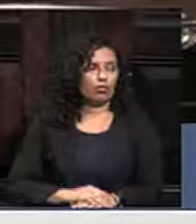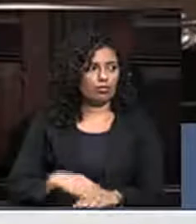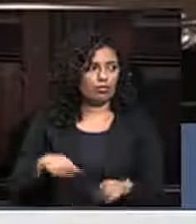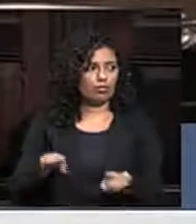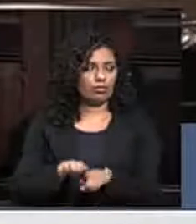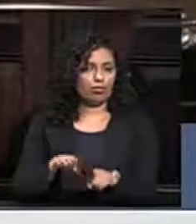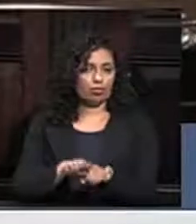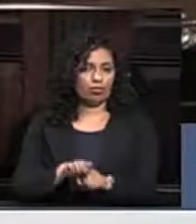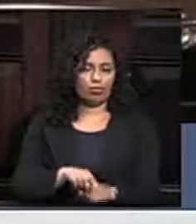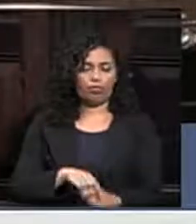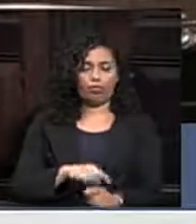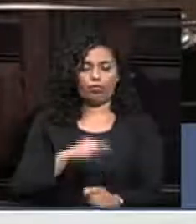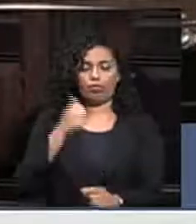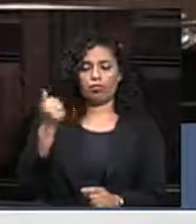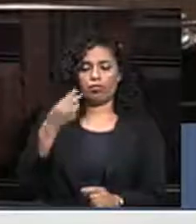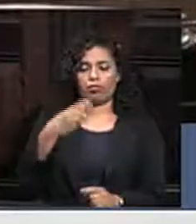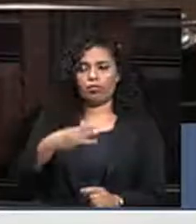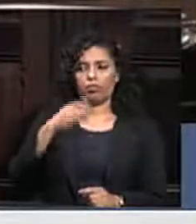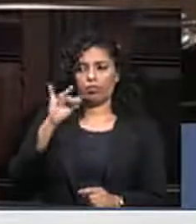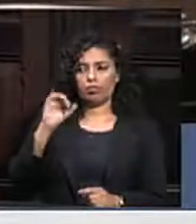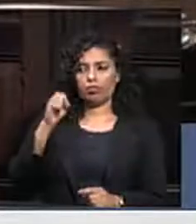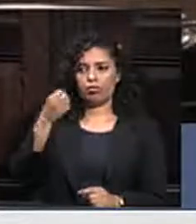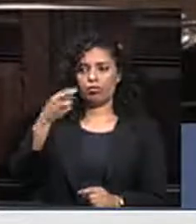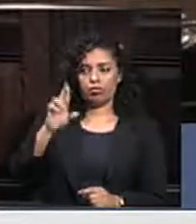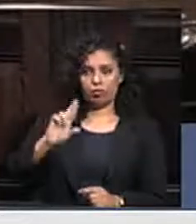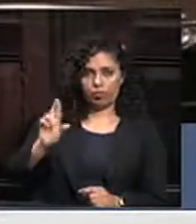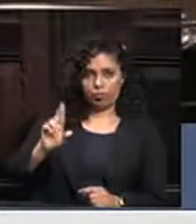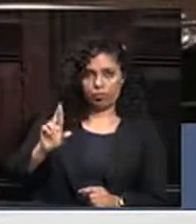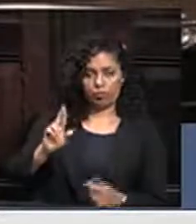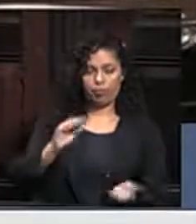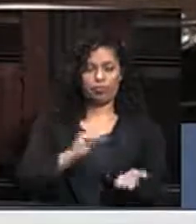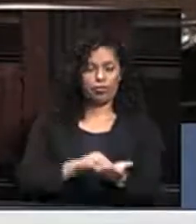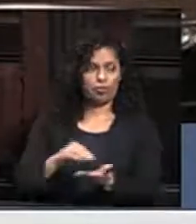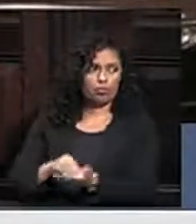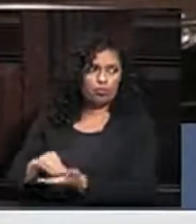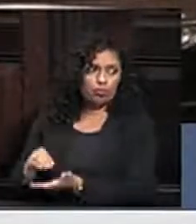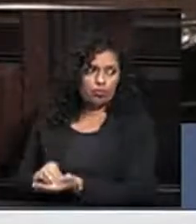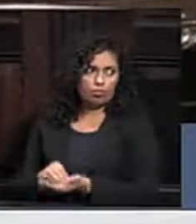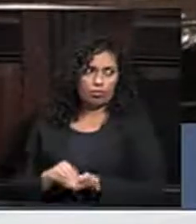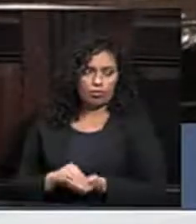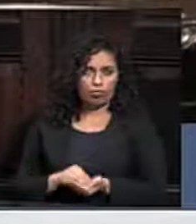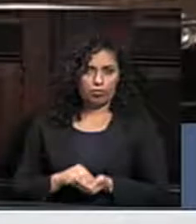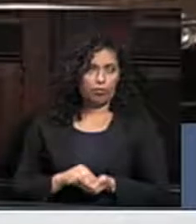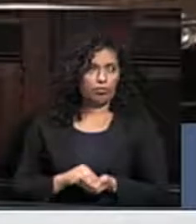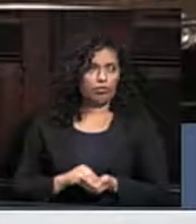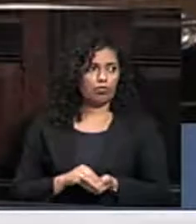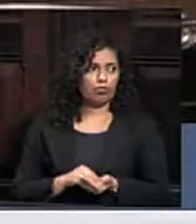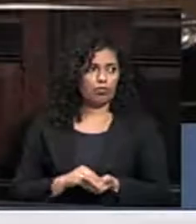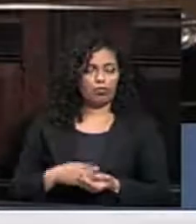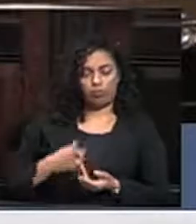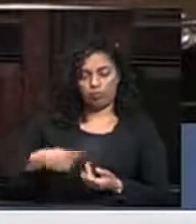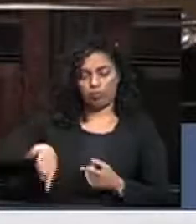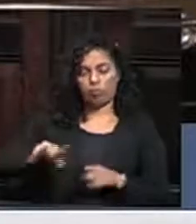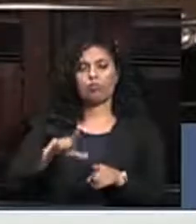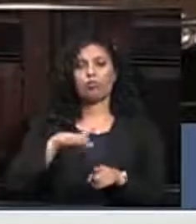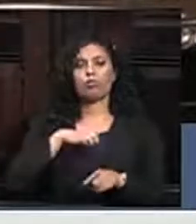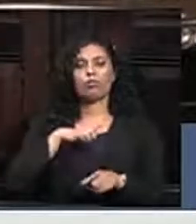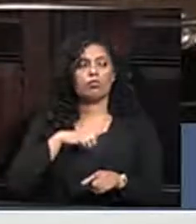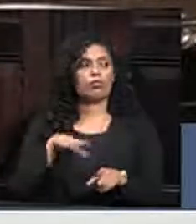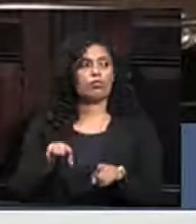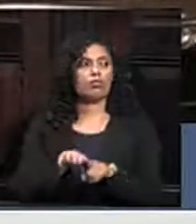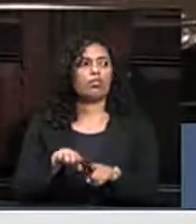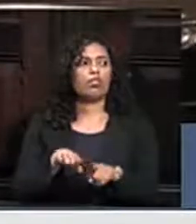13 bilhões de déficit, seja o déficit orçamentário mais os restos a pagar, nós ainda temos